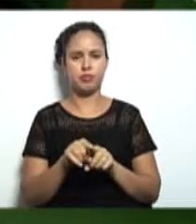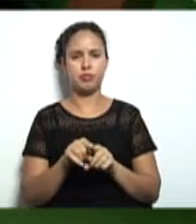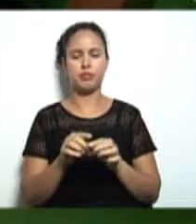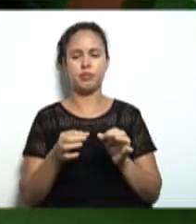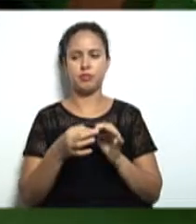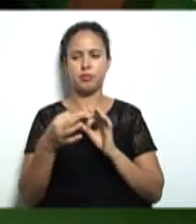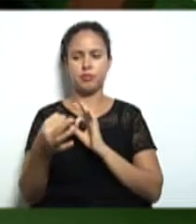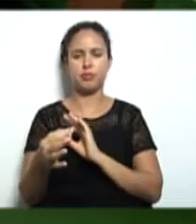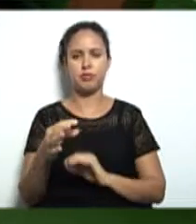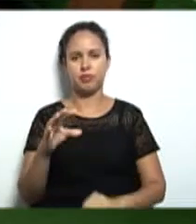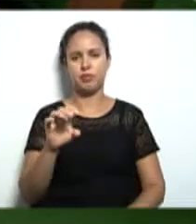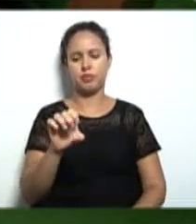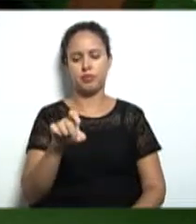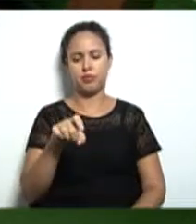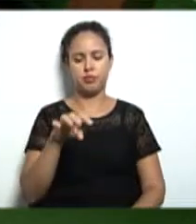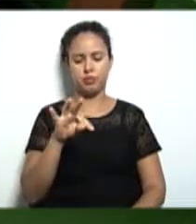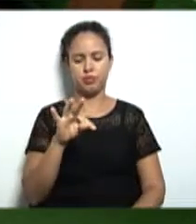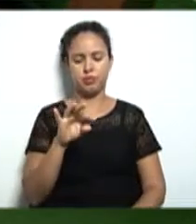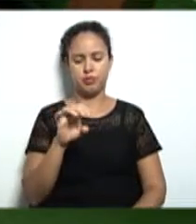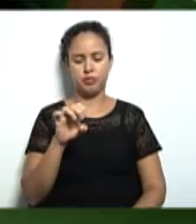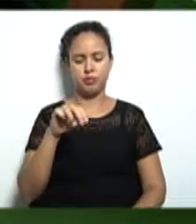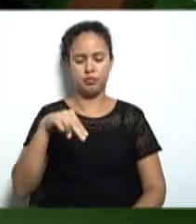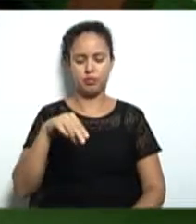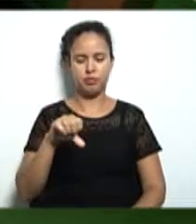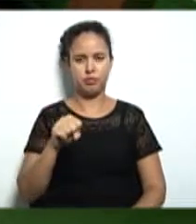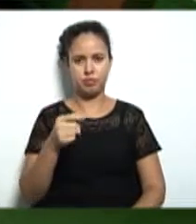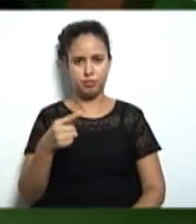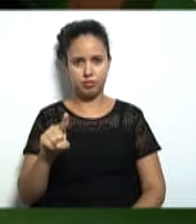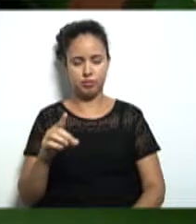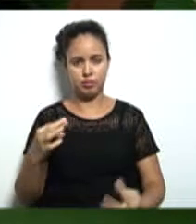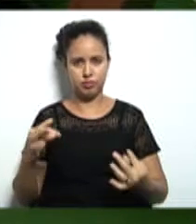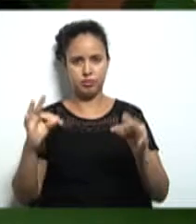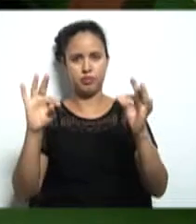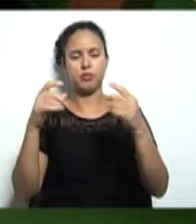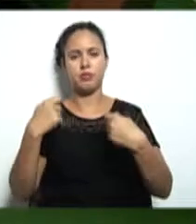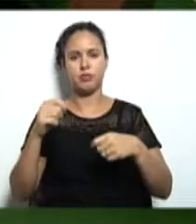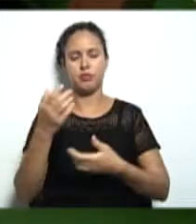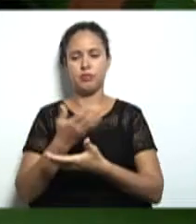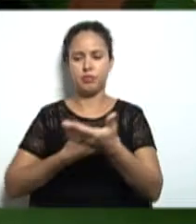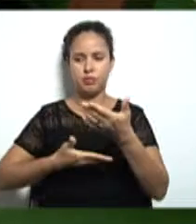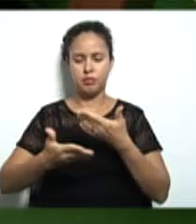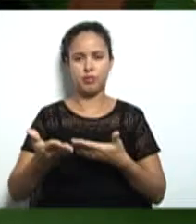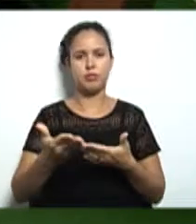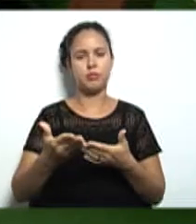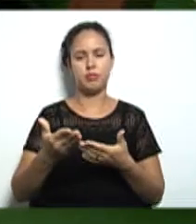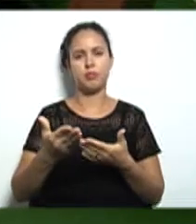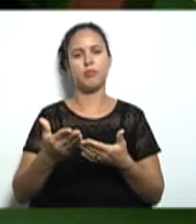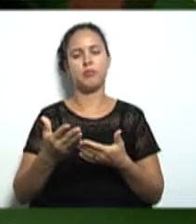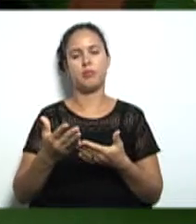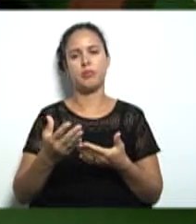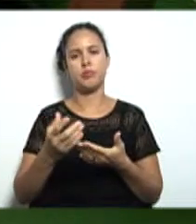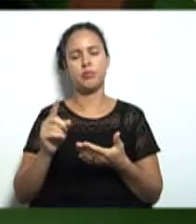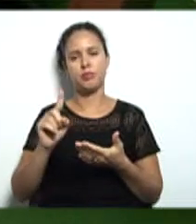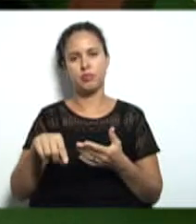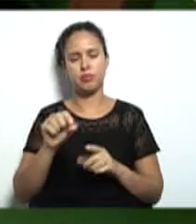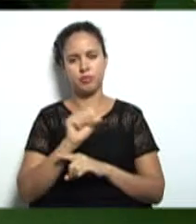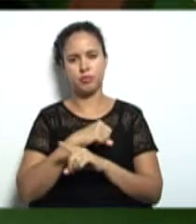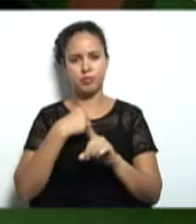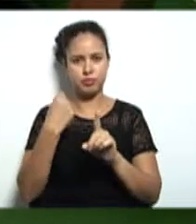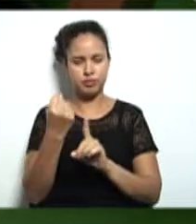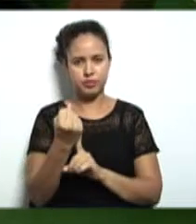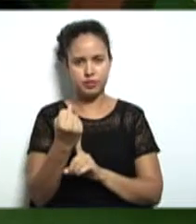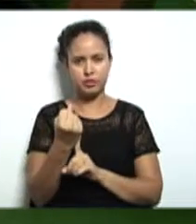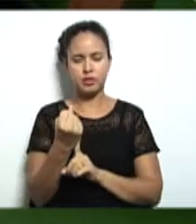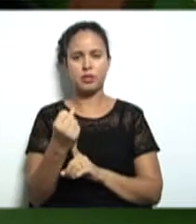tecnológica, elas precisam, né, ter um retorno social, ter um acompanhamento. Exatamente. Né, e ninguém vai fazer assim, não,